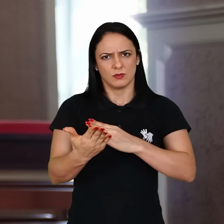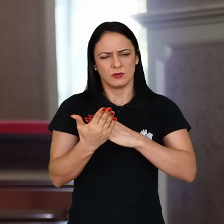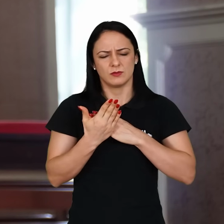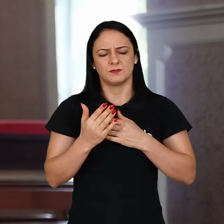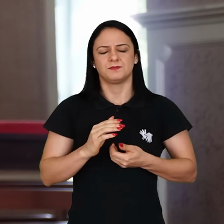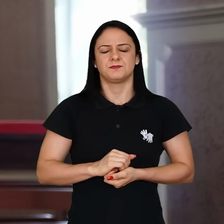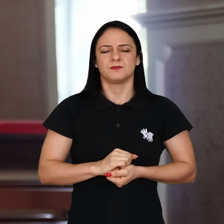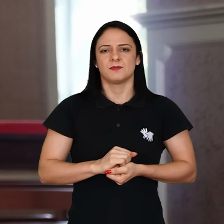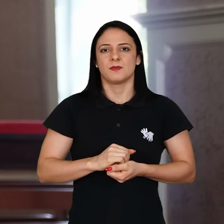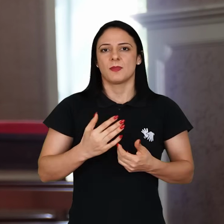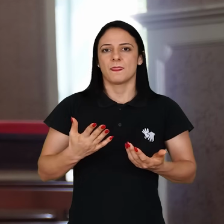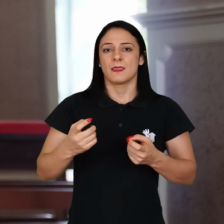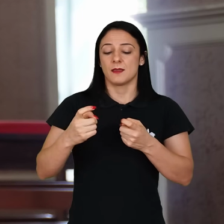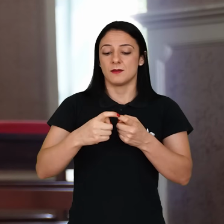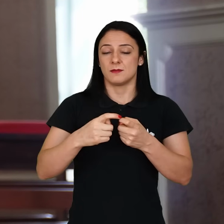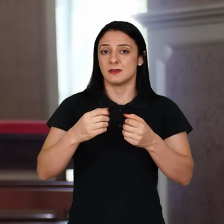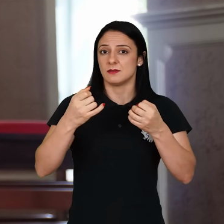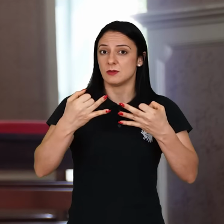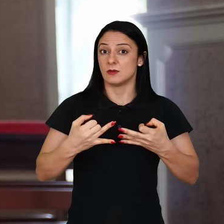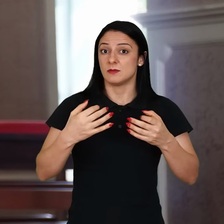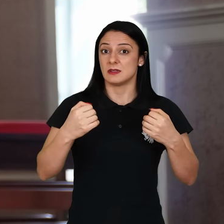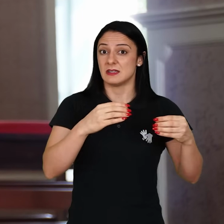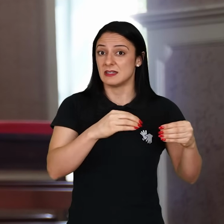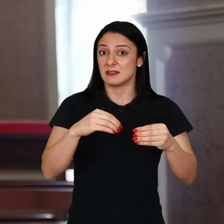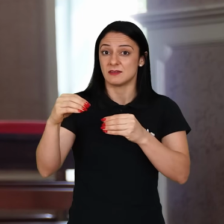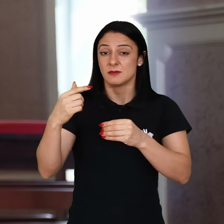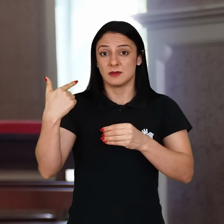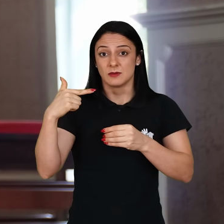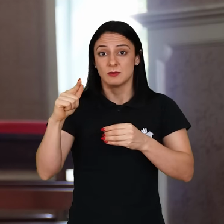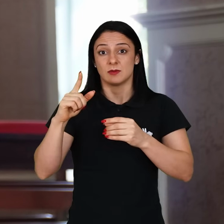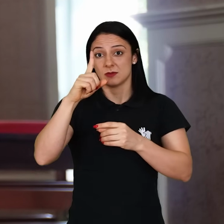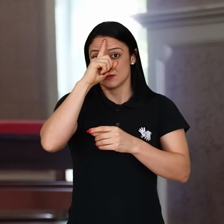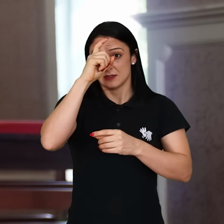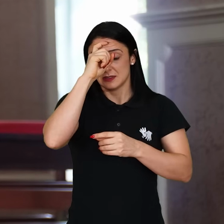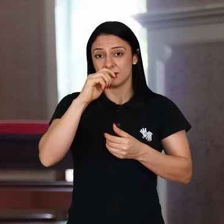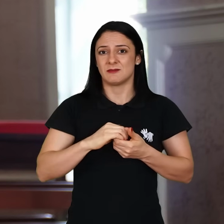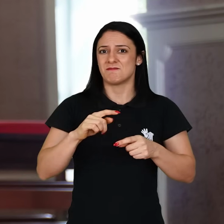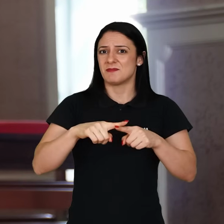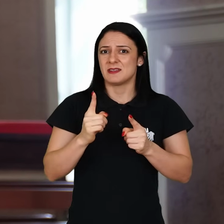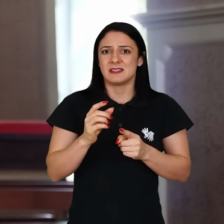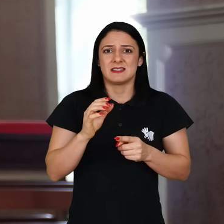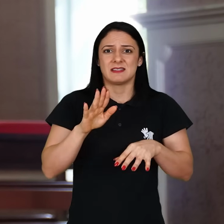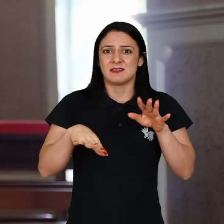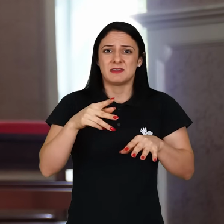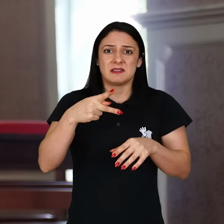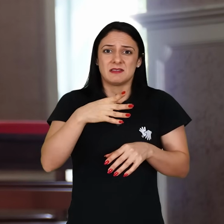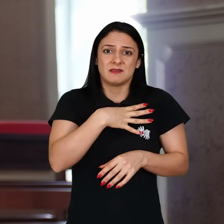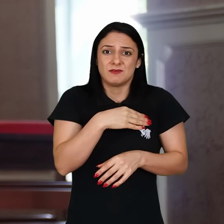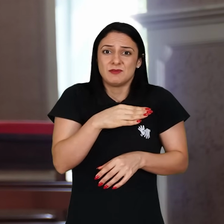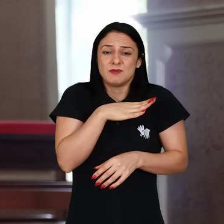Ele virou e falou assim, olha, eu preciso transferir o seu filho, mas eu tenho que entubar seu filho. Se eu entubar seu filho morre com